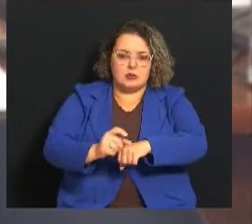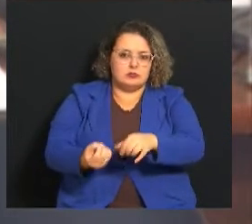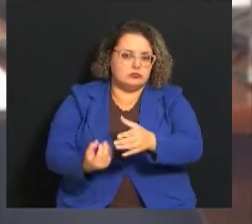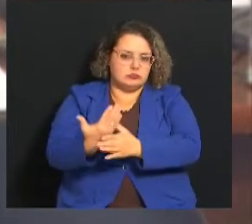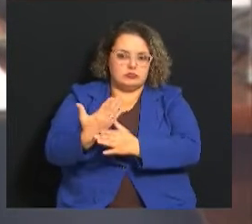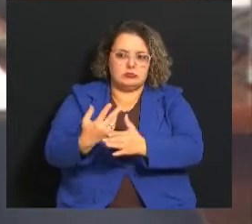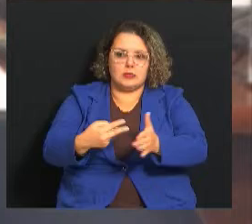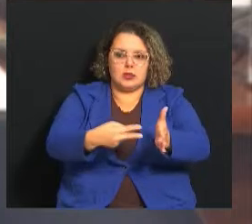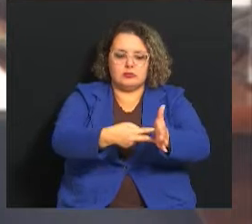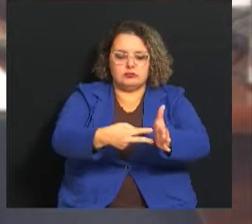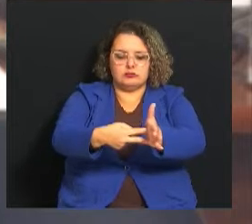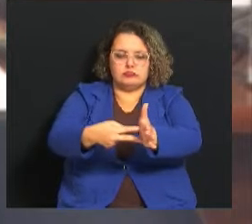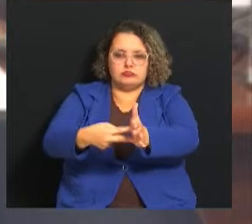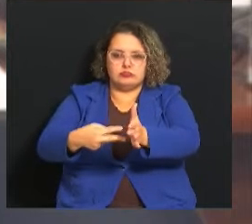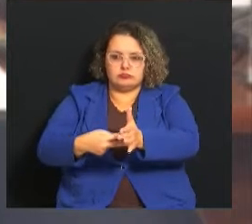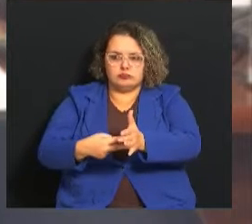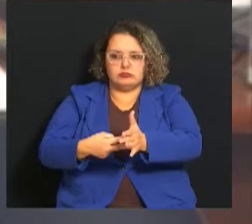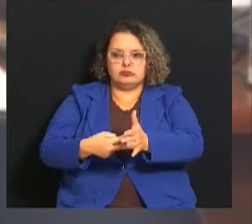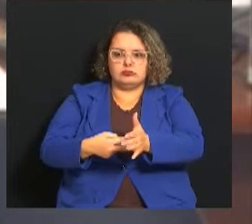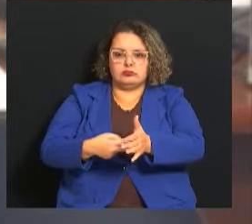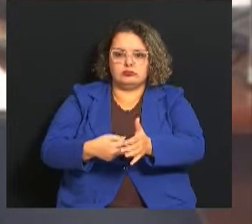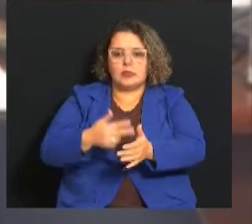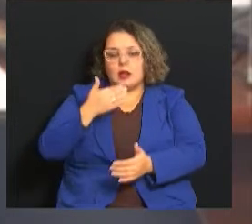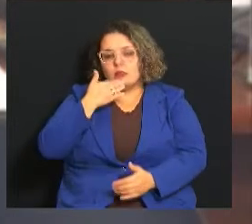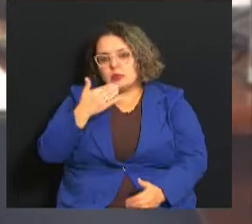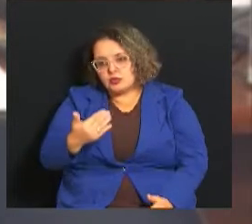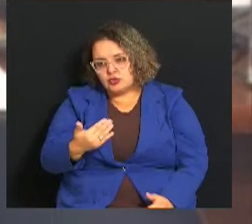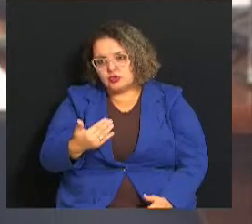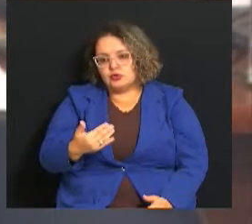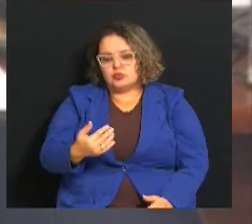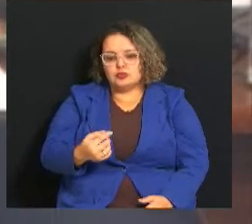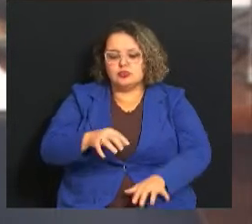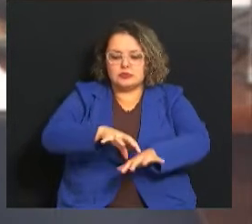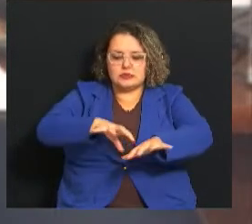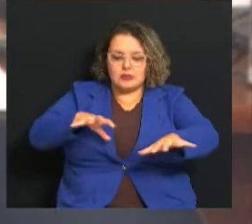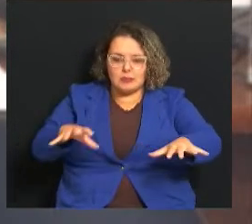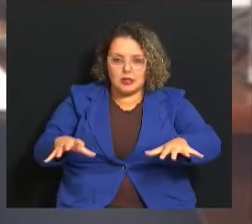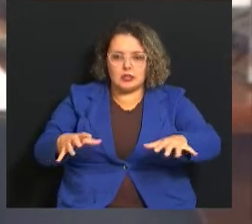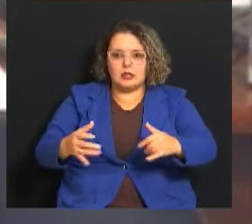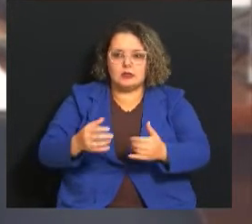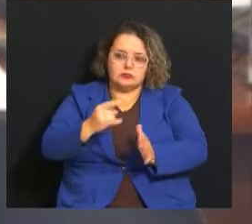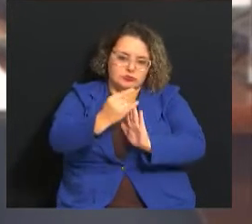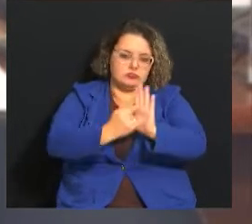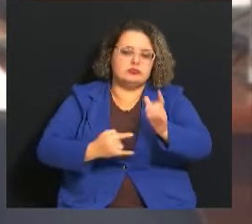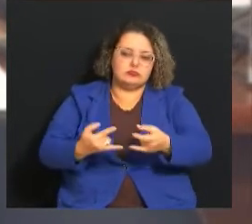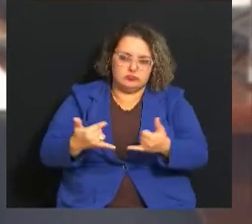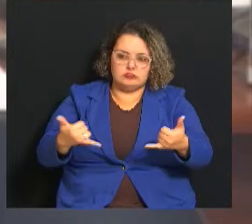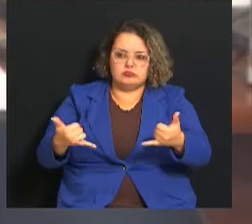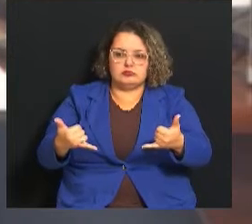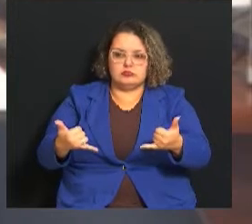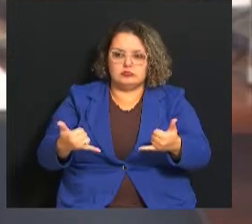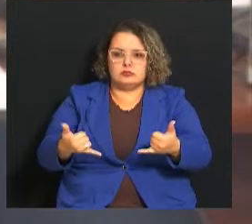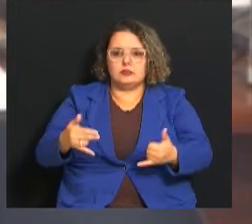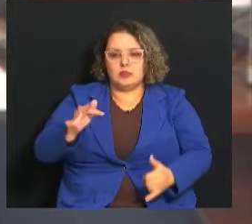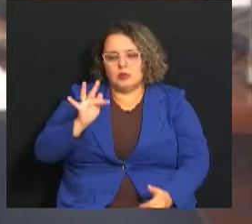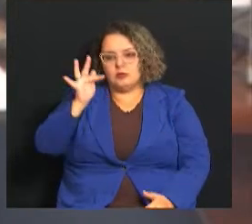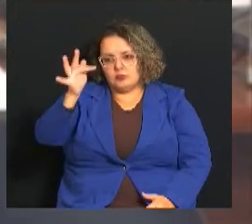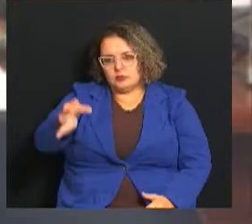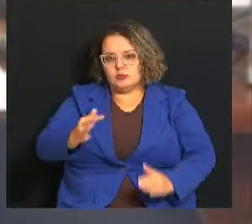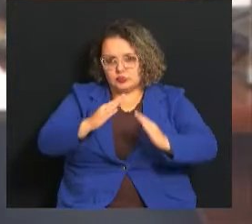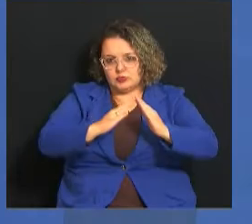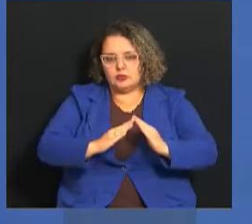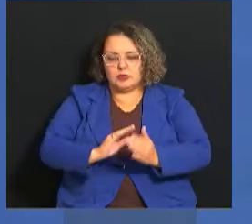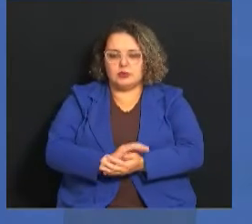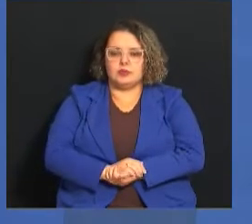esta instalação e a medição e cobrança individualizada da energia elétrica que será consumida pelo futuro morador.